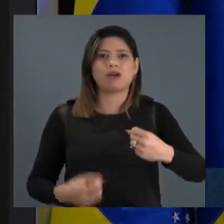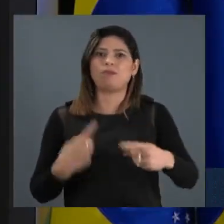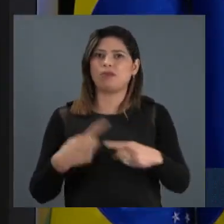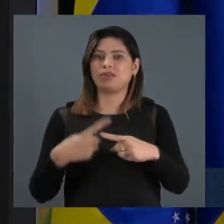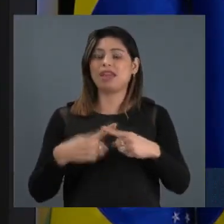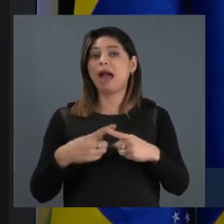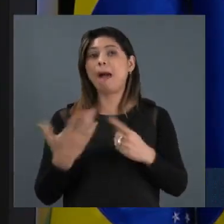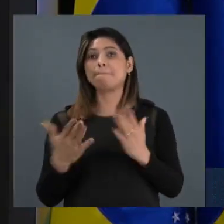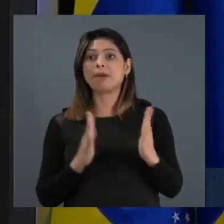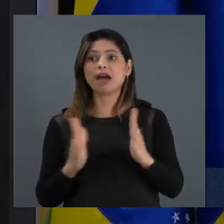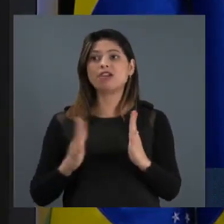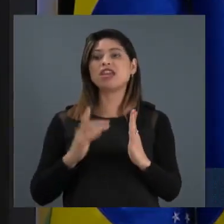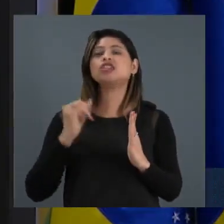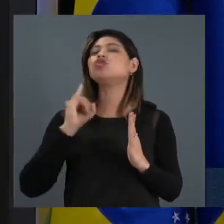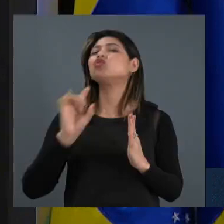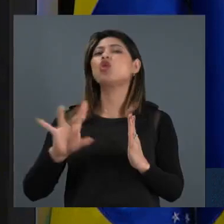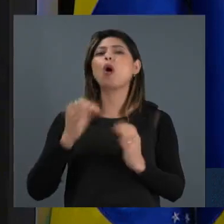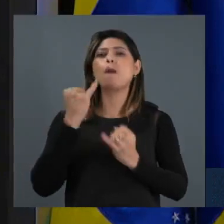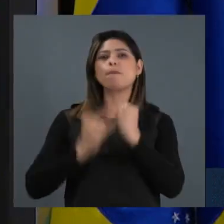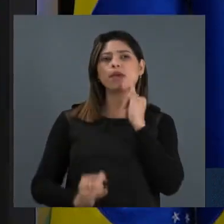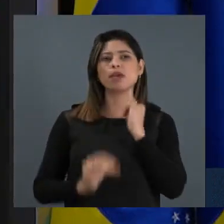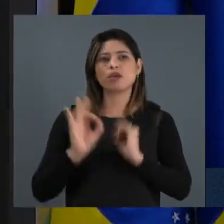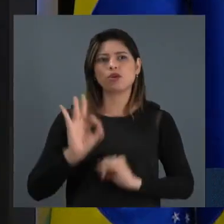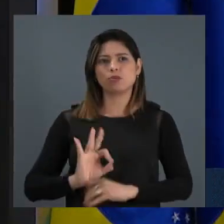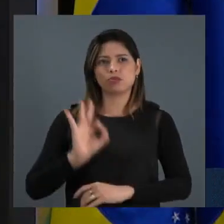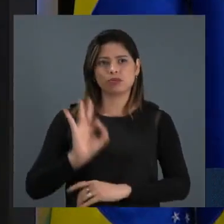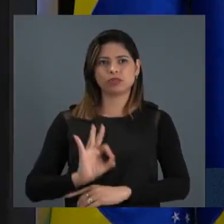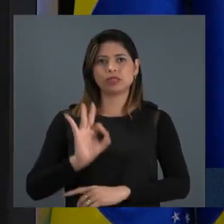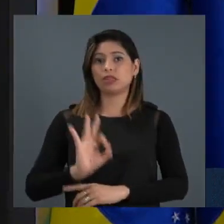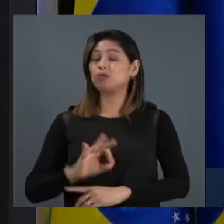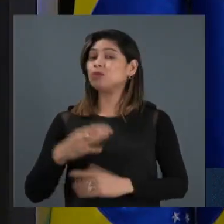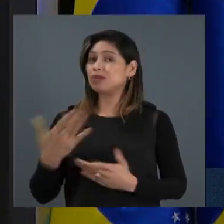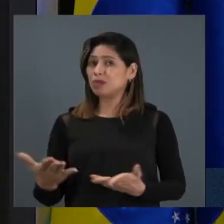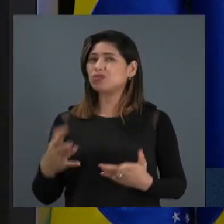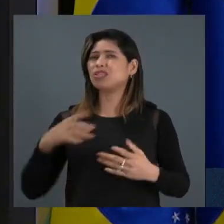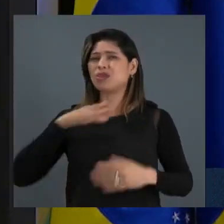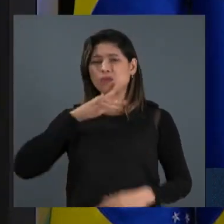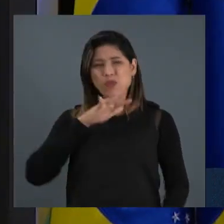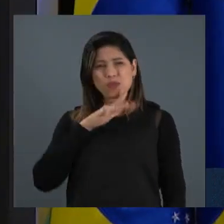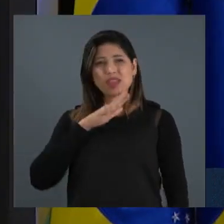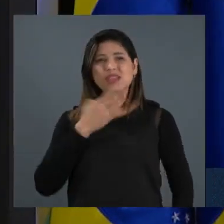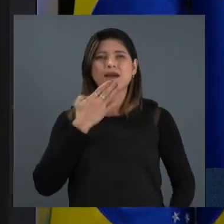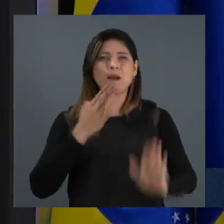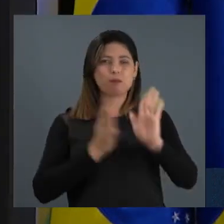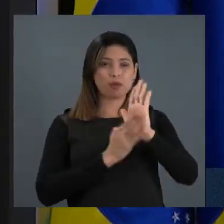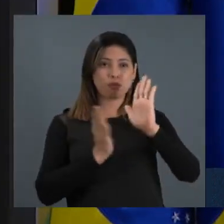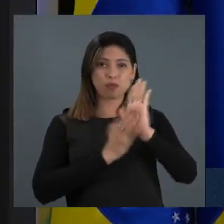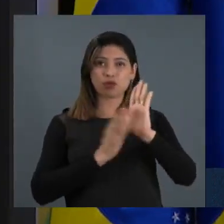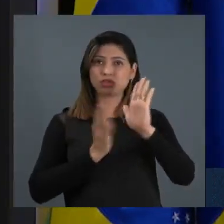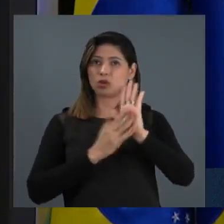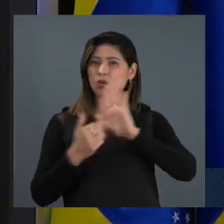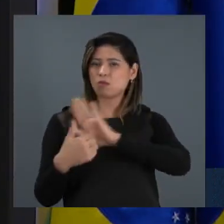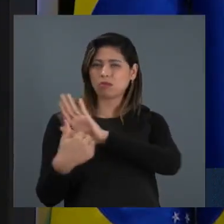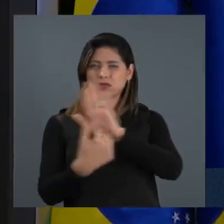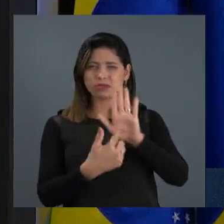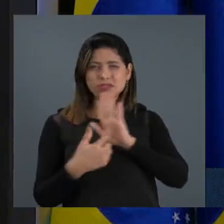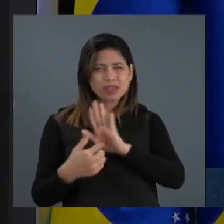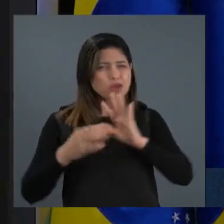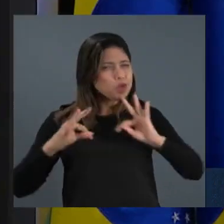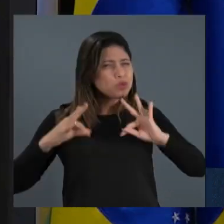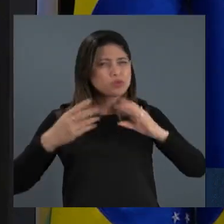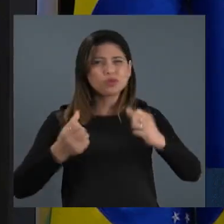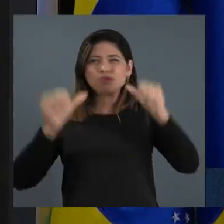0,5%. Concluindo, se a situação já está ruim, com essa proposta que escancara a jogatina, tudo deve